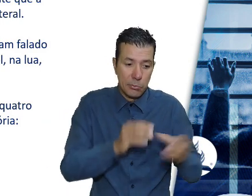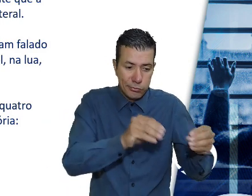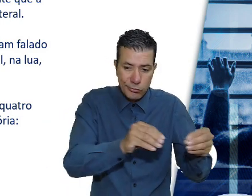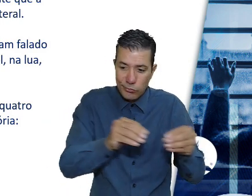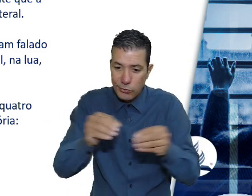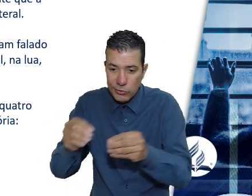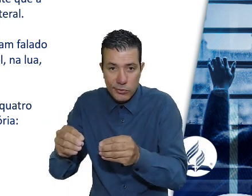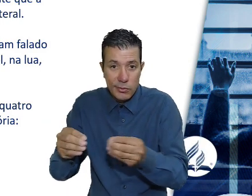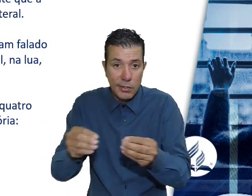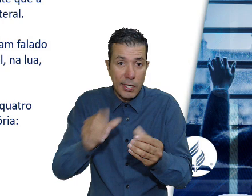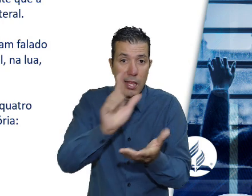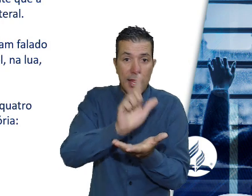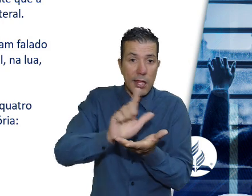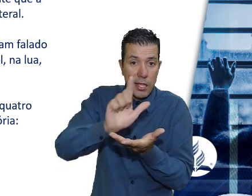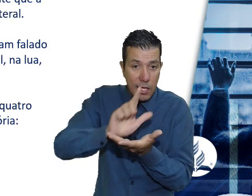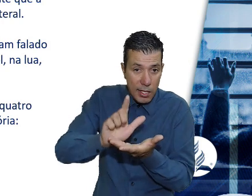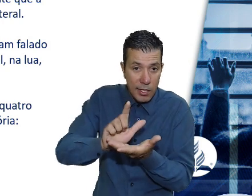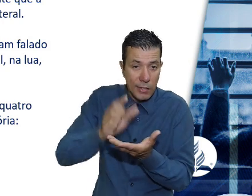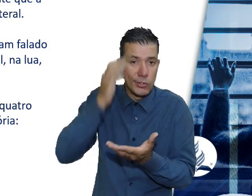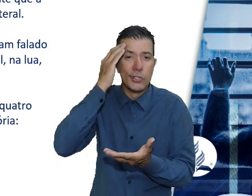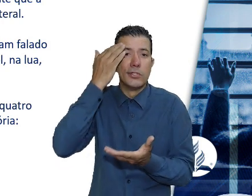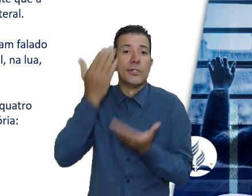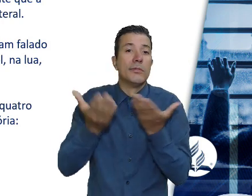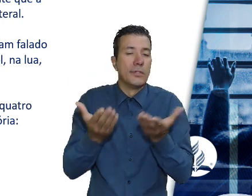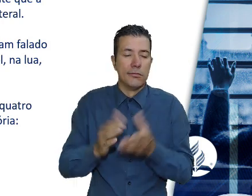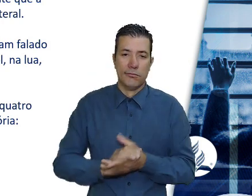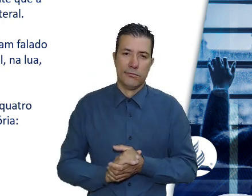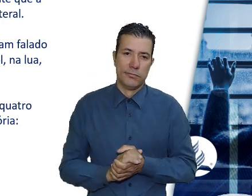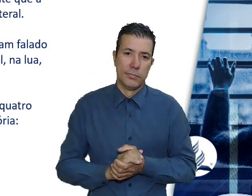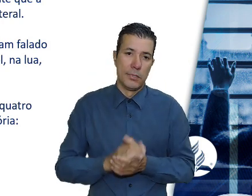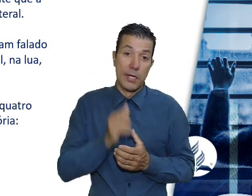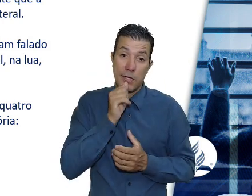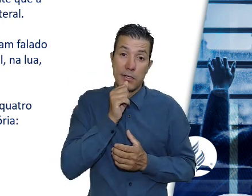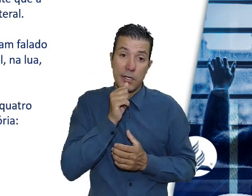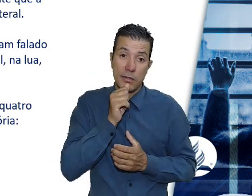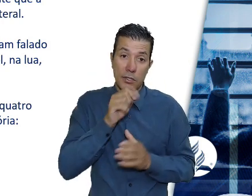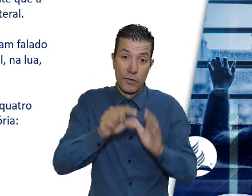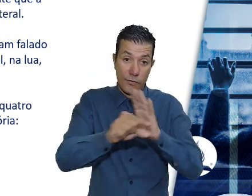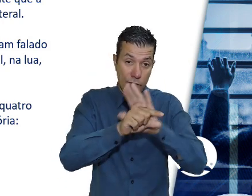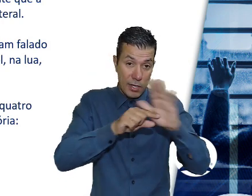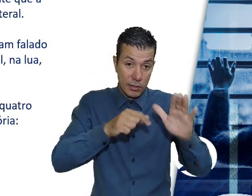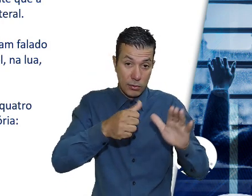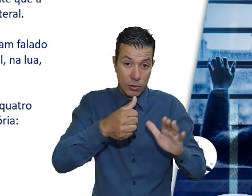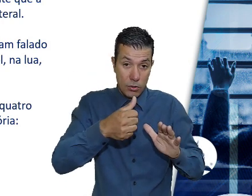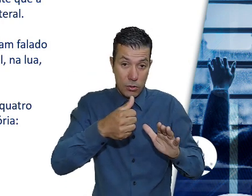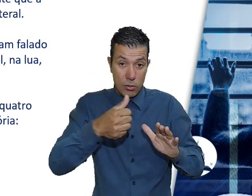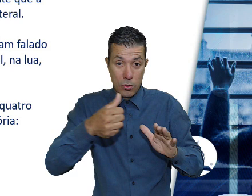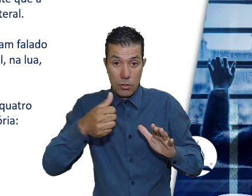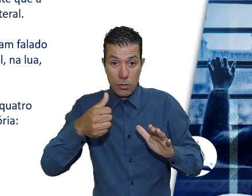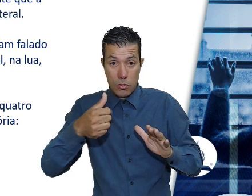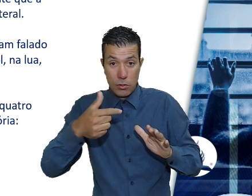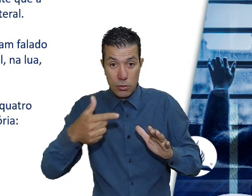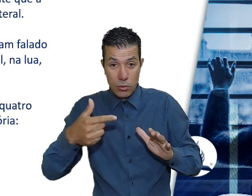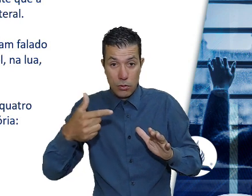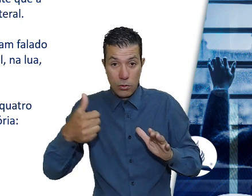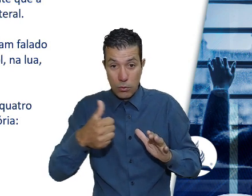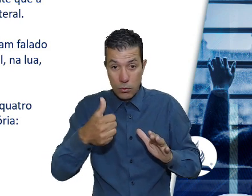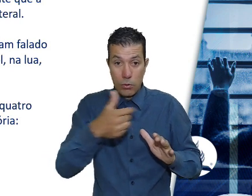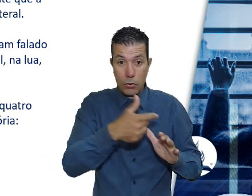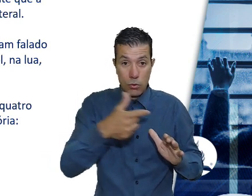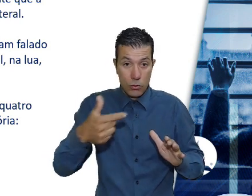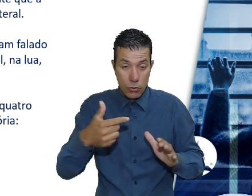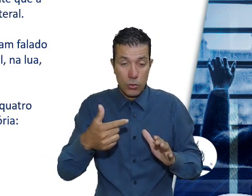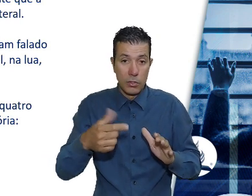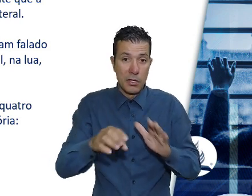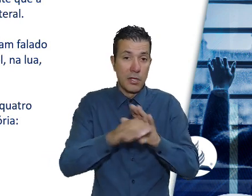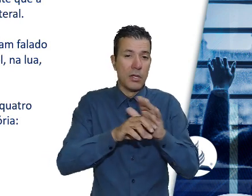literal. E onde que nós entendemos isto? Por exemplo, no verso 12 de Apocalipse 6, aparece assim: vi